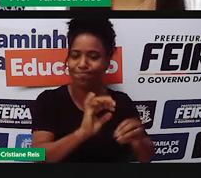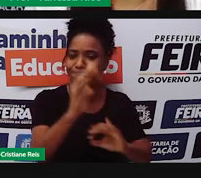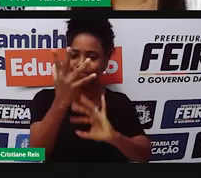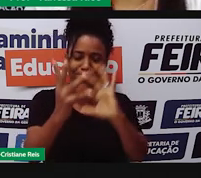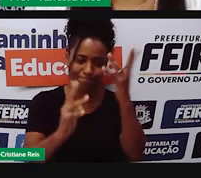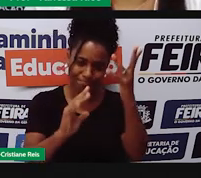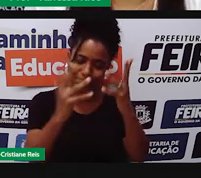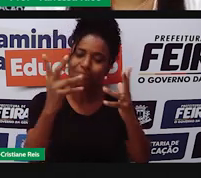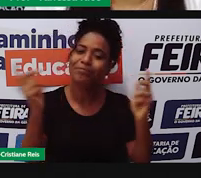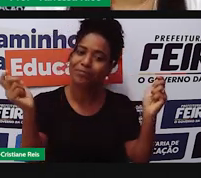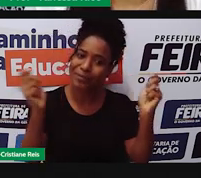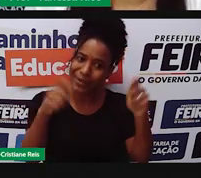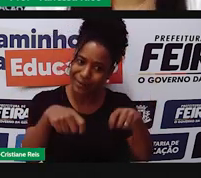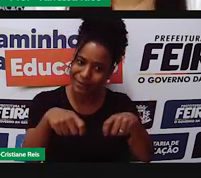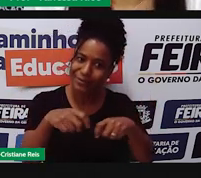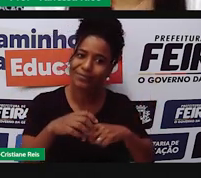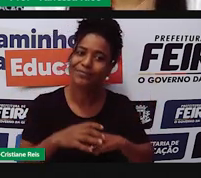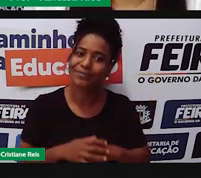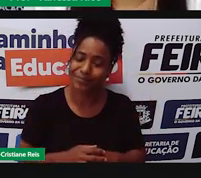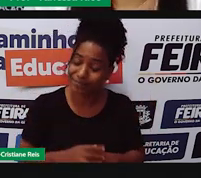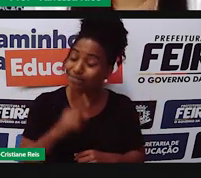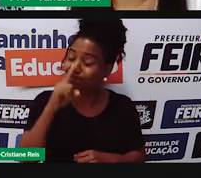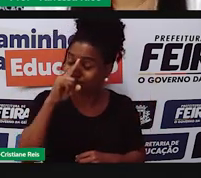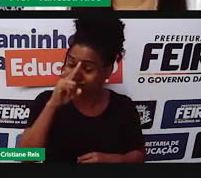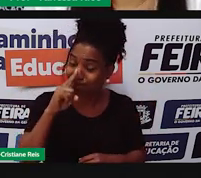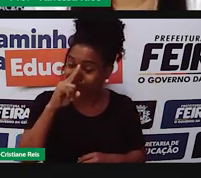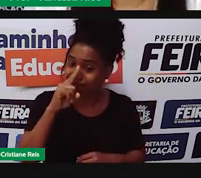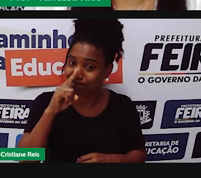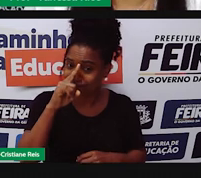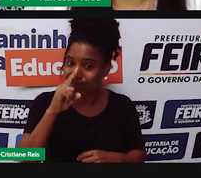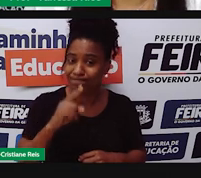aleatória. E aí seria muito perigoso.